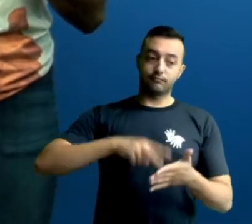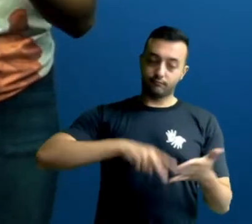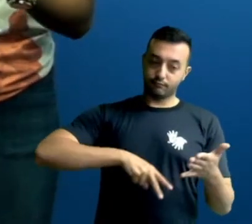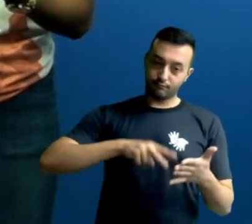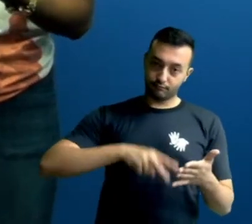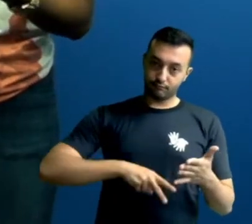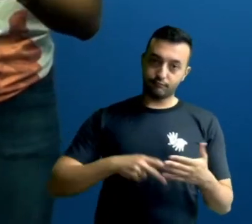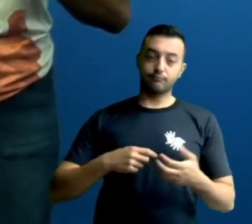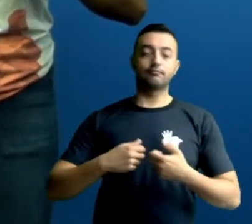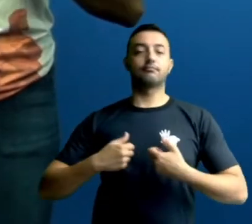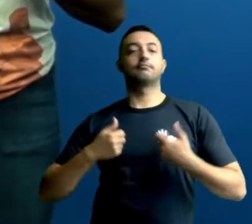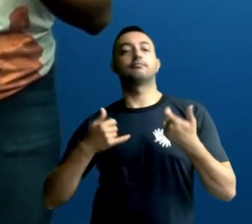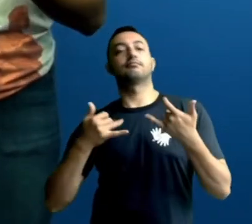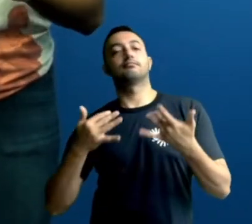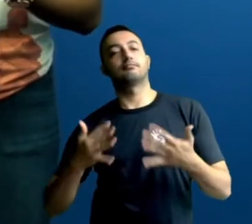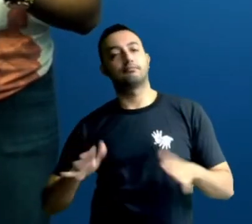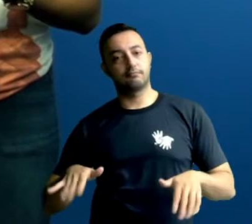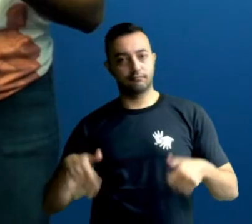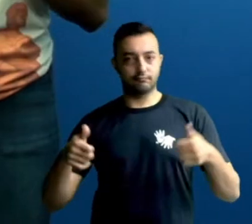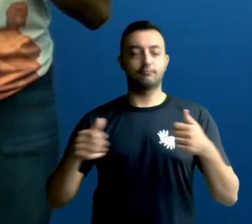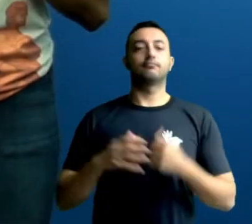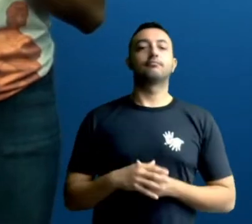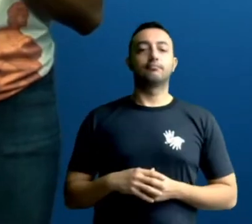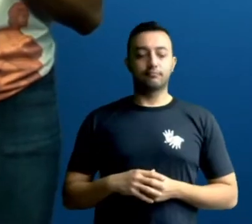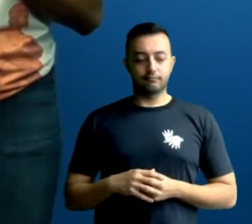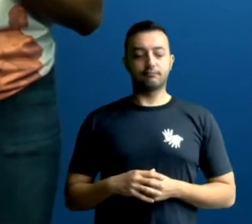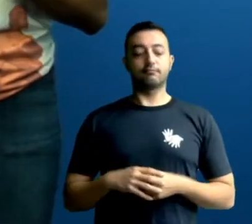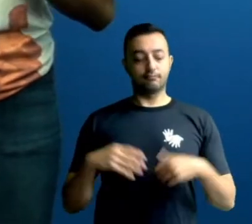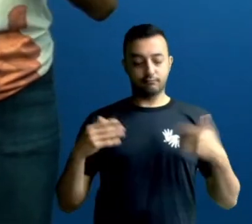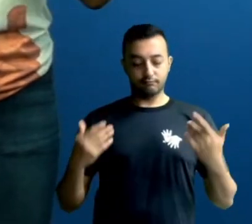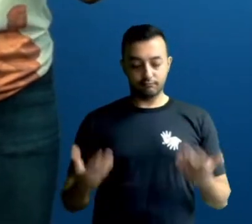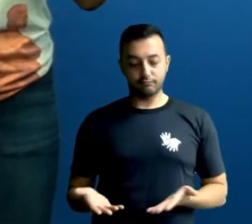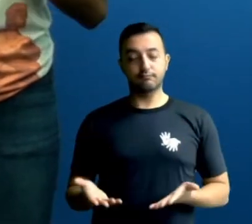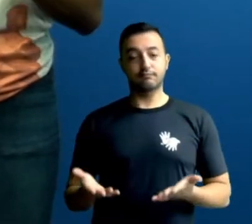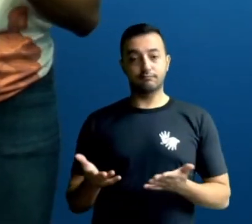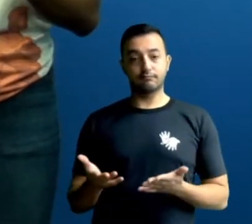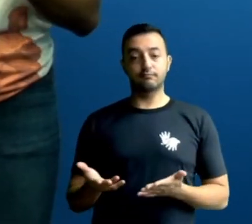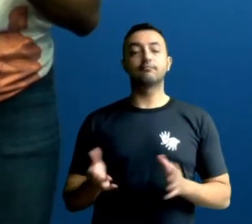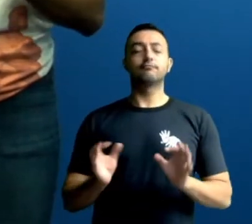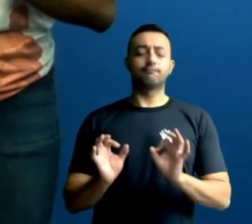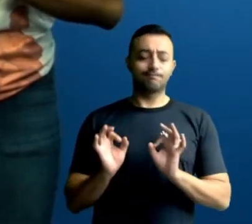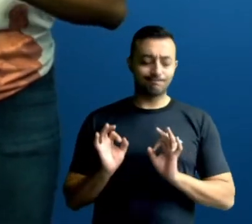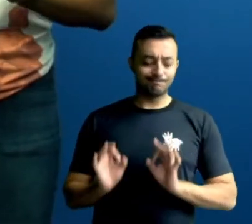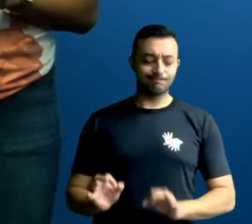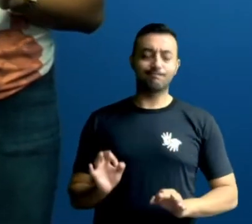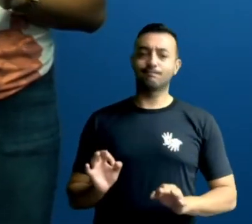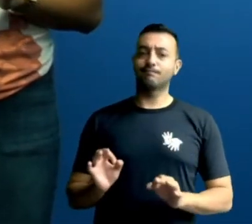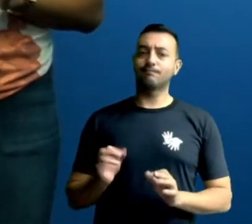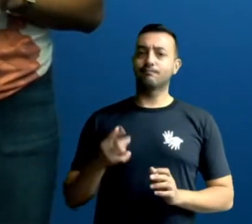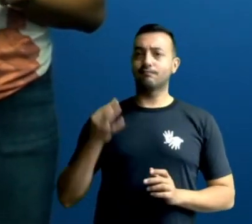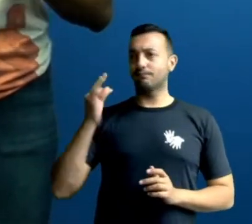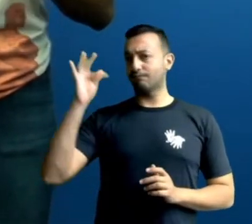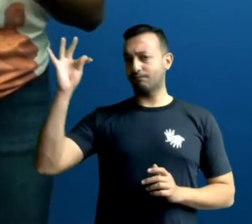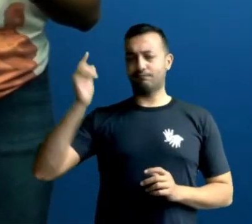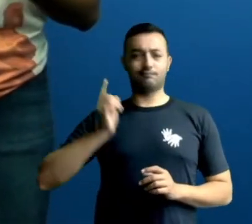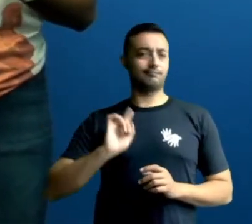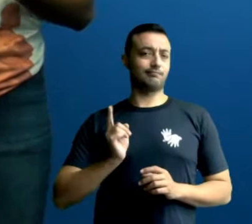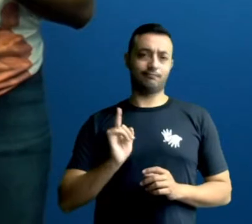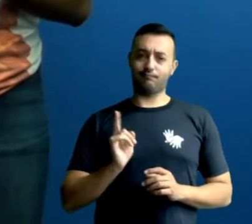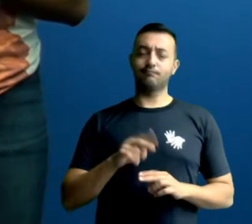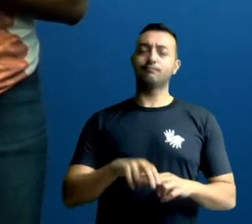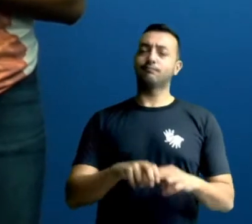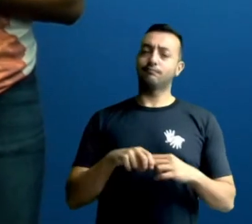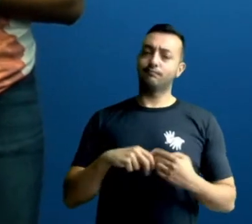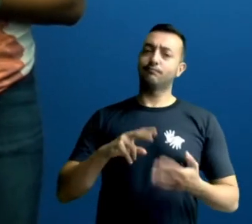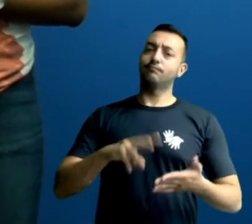se expressa melhor, fala melhor. Isso aí, gente, é certeza, tá? Não é teoria, não. Então, por isso que a